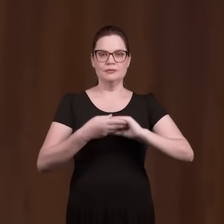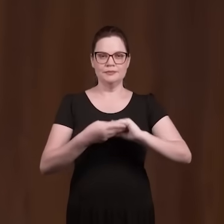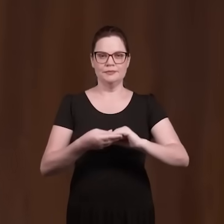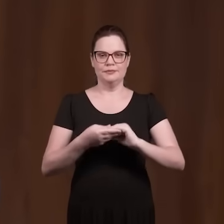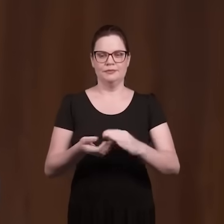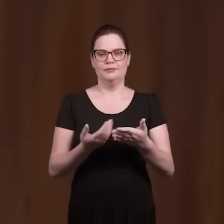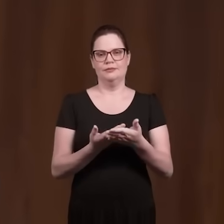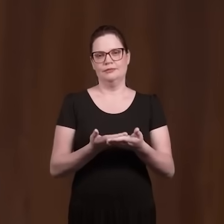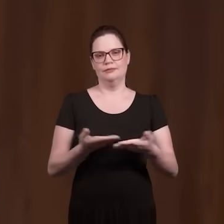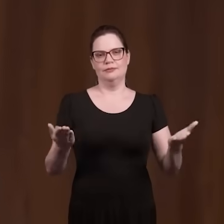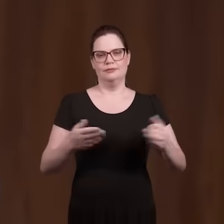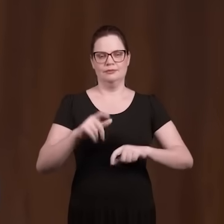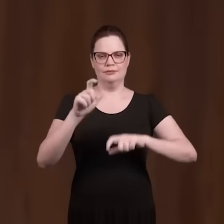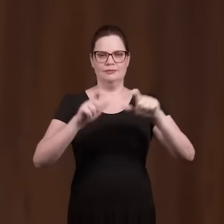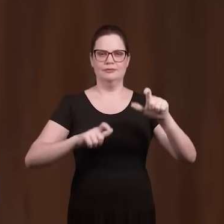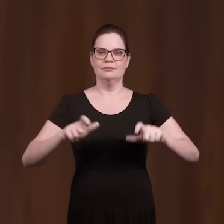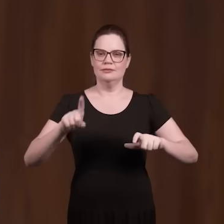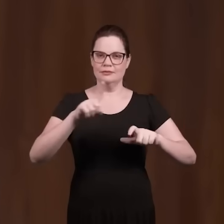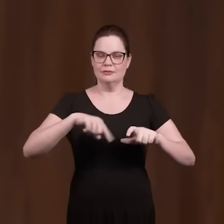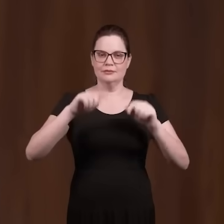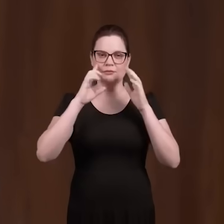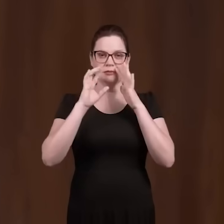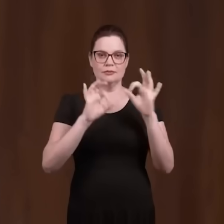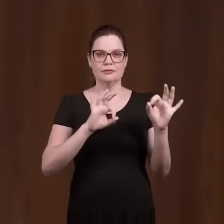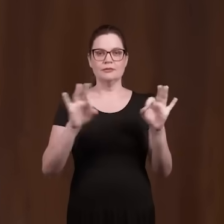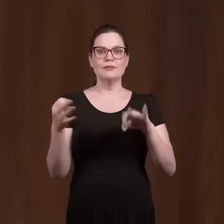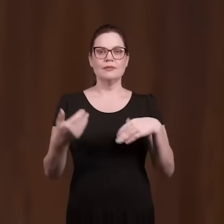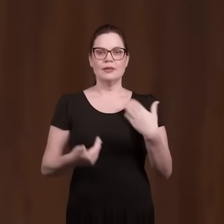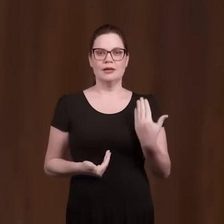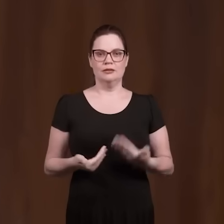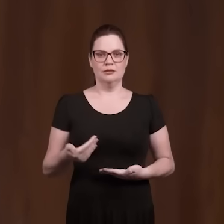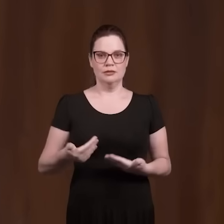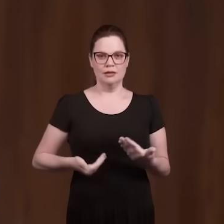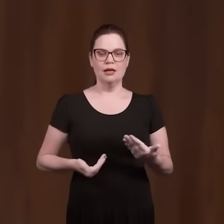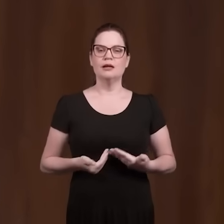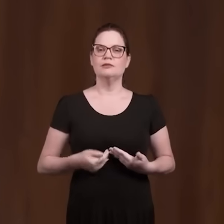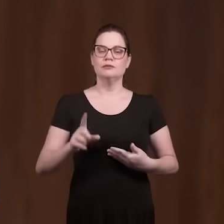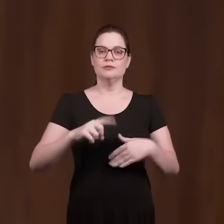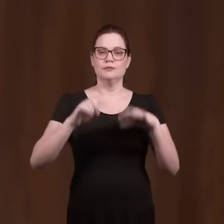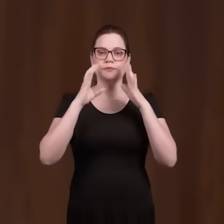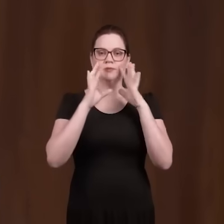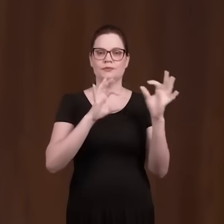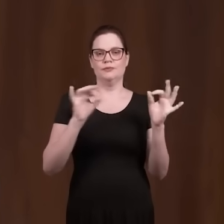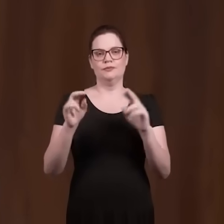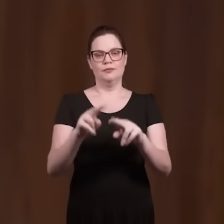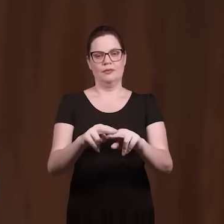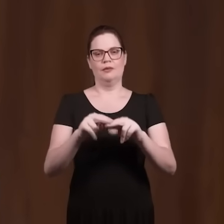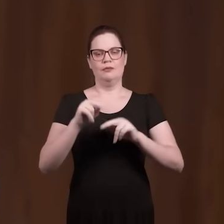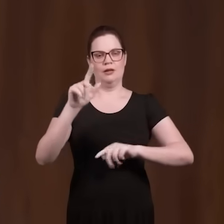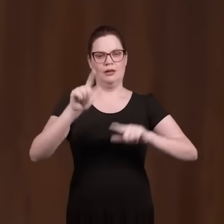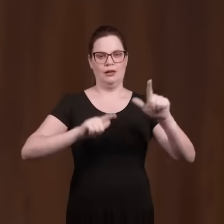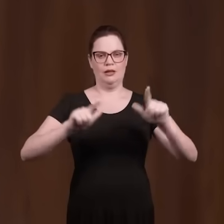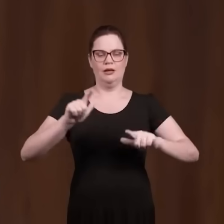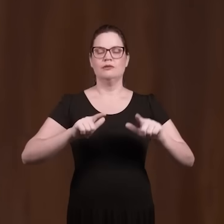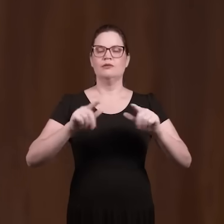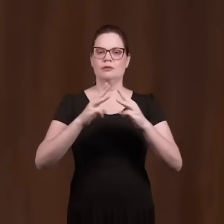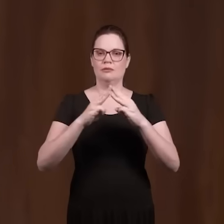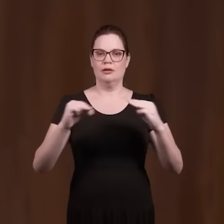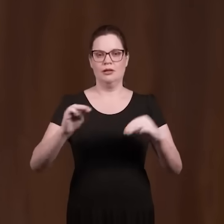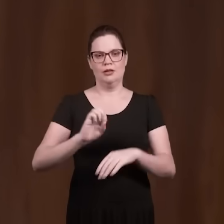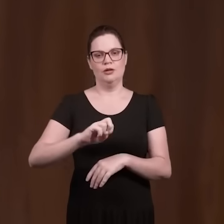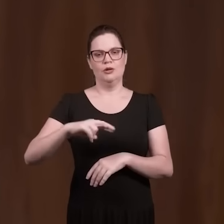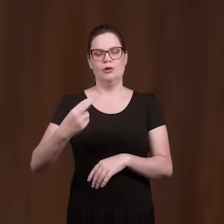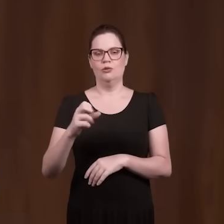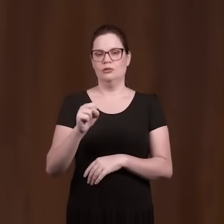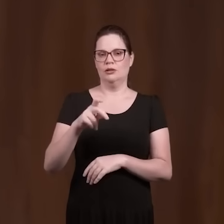Quero saudar a todos os nossos irmãos, aqueles que nos veem pelos nossos canais abertos de televisão ou pela